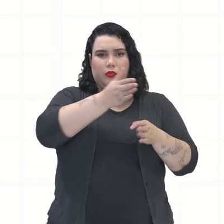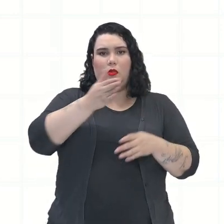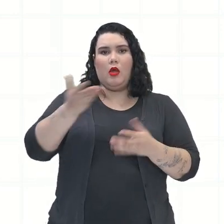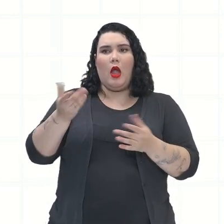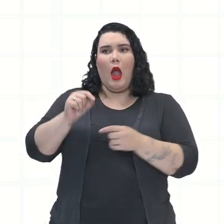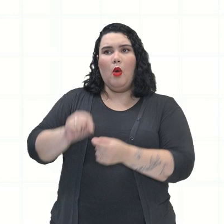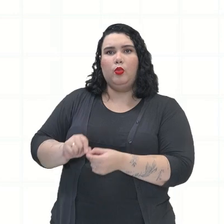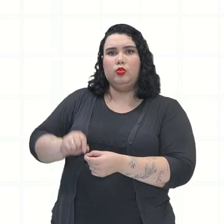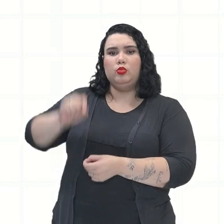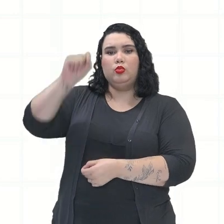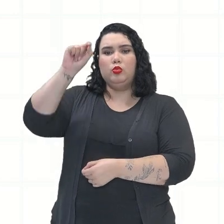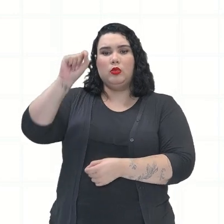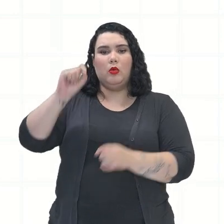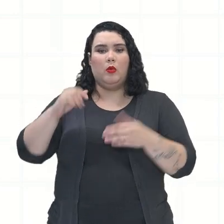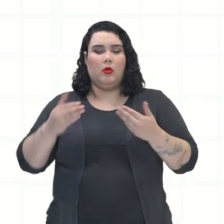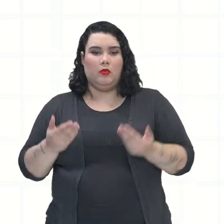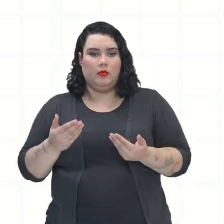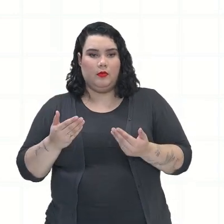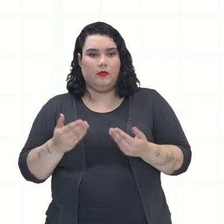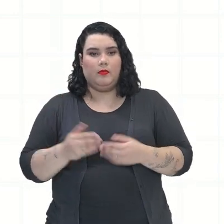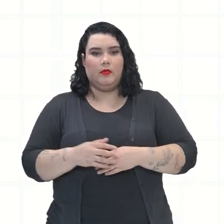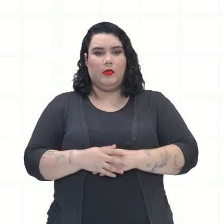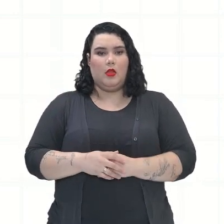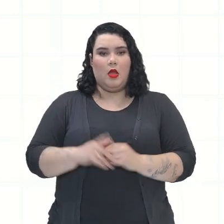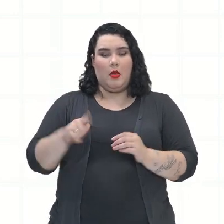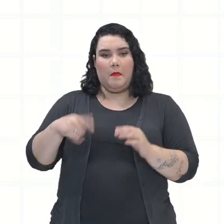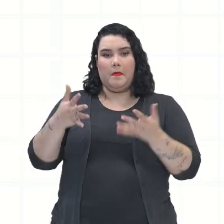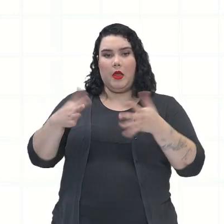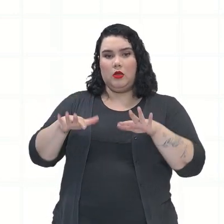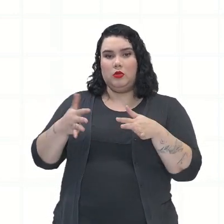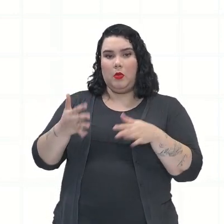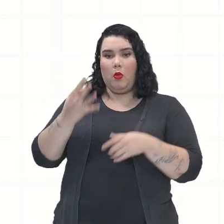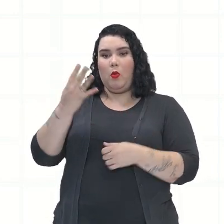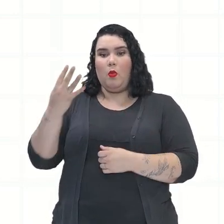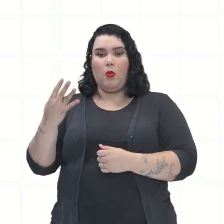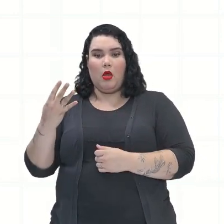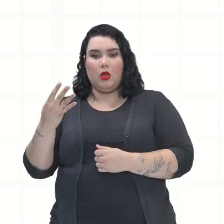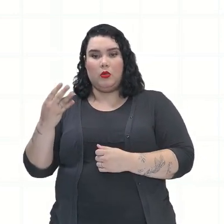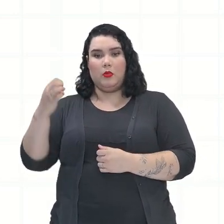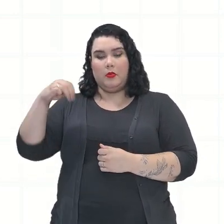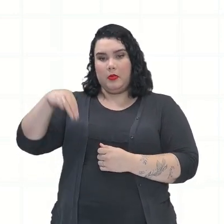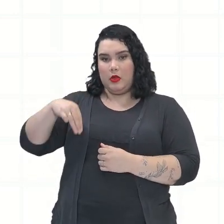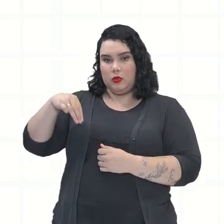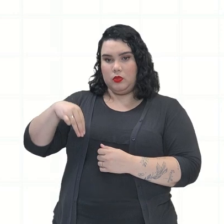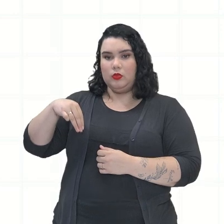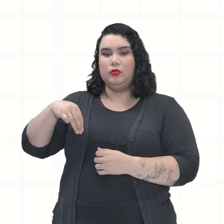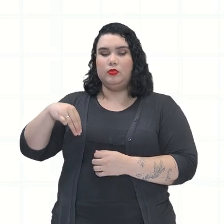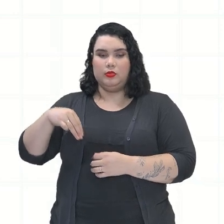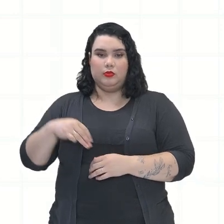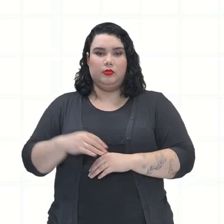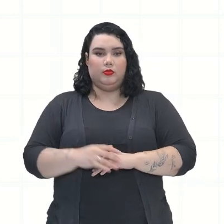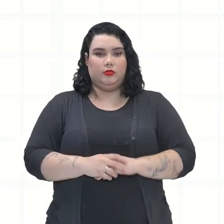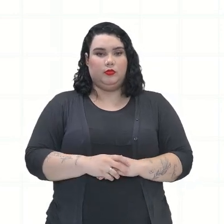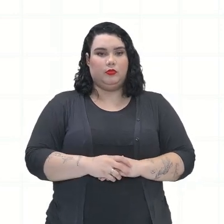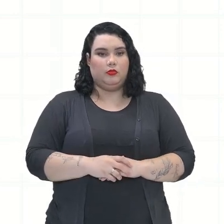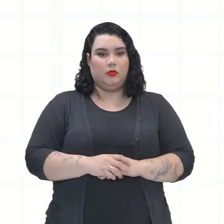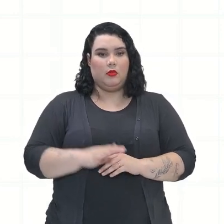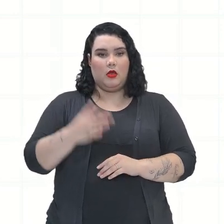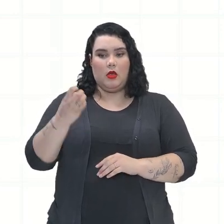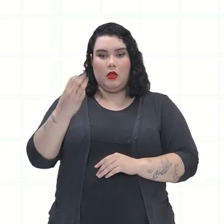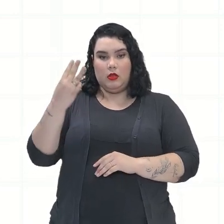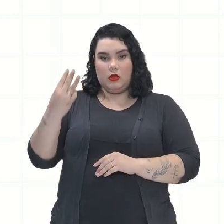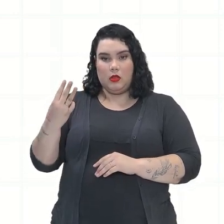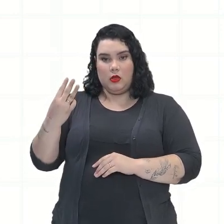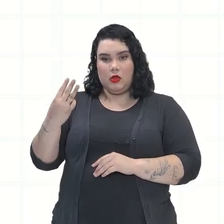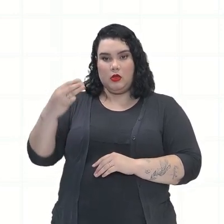uma altura de cerca de 4 metros, olha só. 4 metros, sendo 3